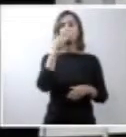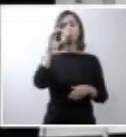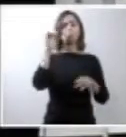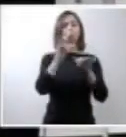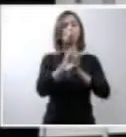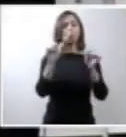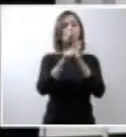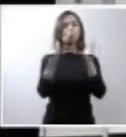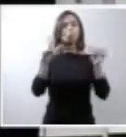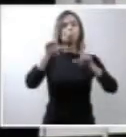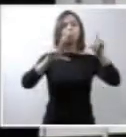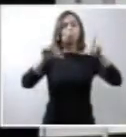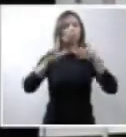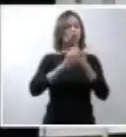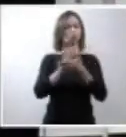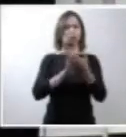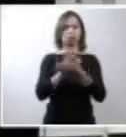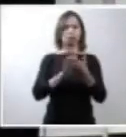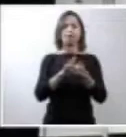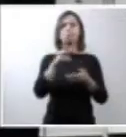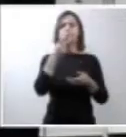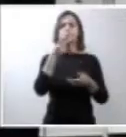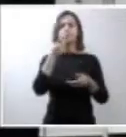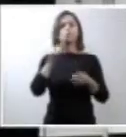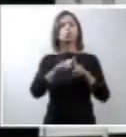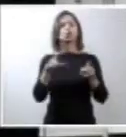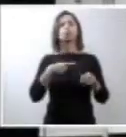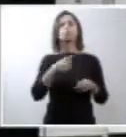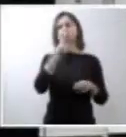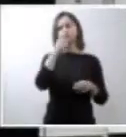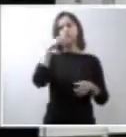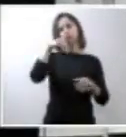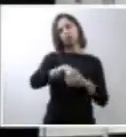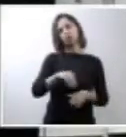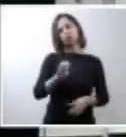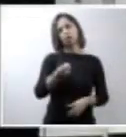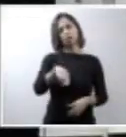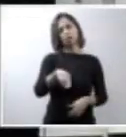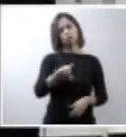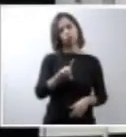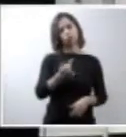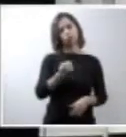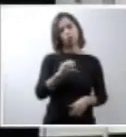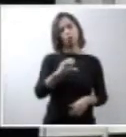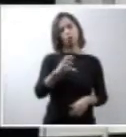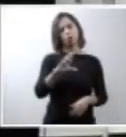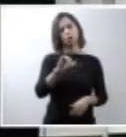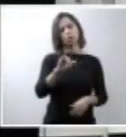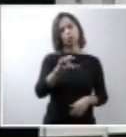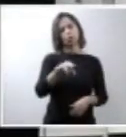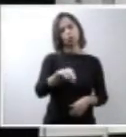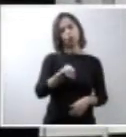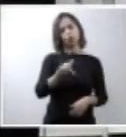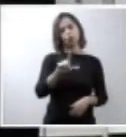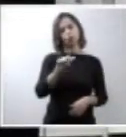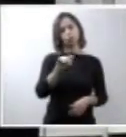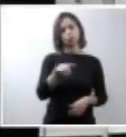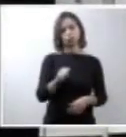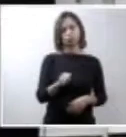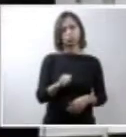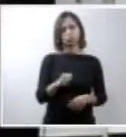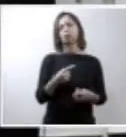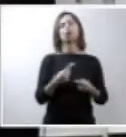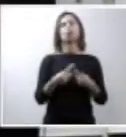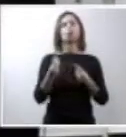são obstétricos e não se fala da intimidade do processo da anencefalia, esse